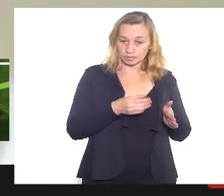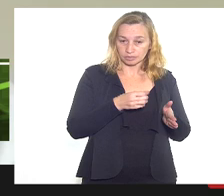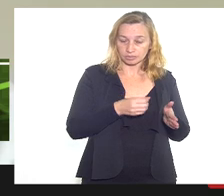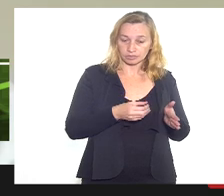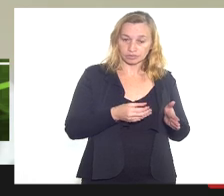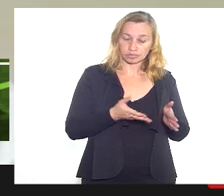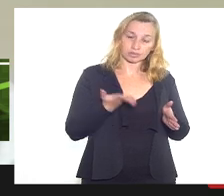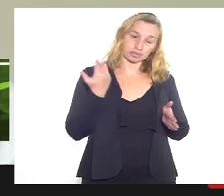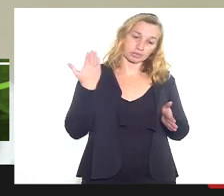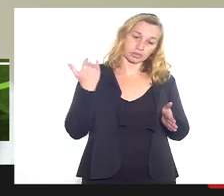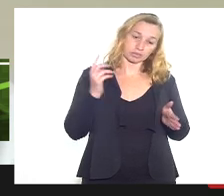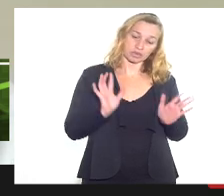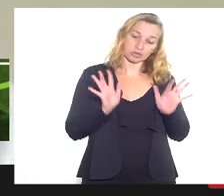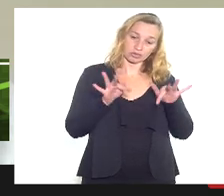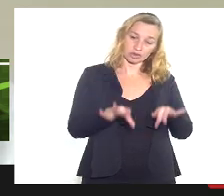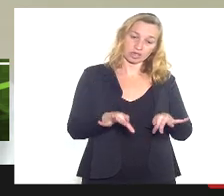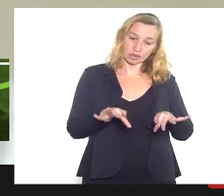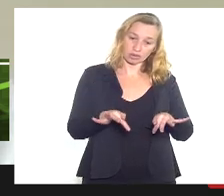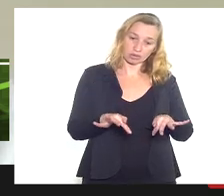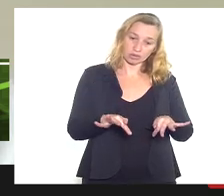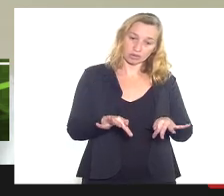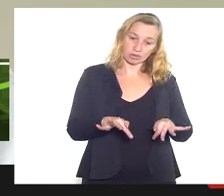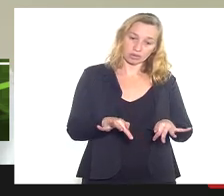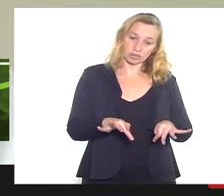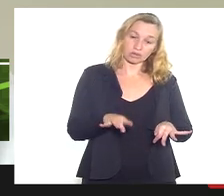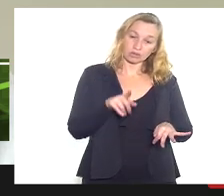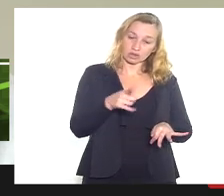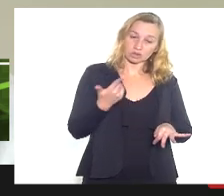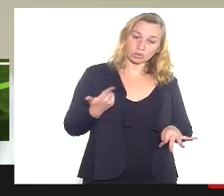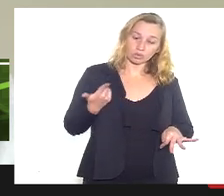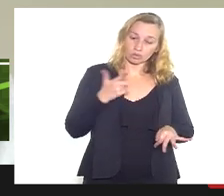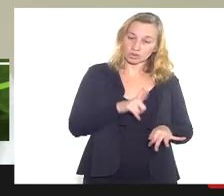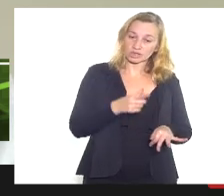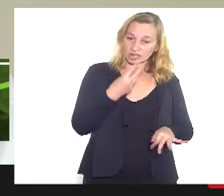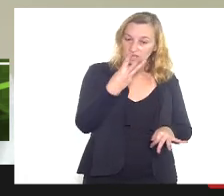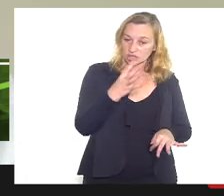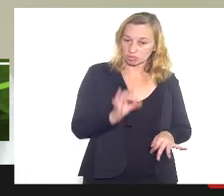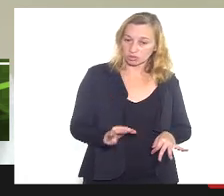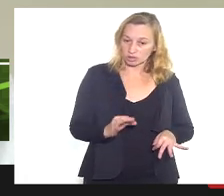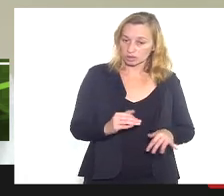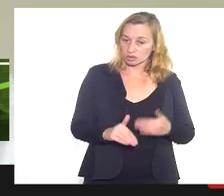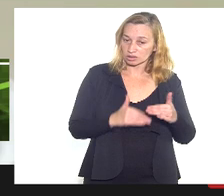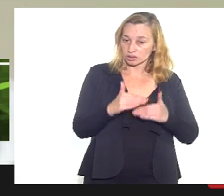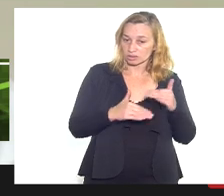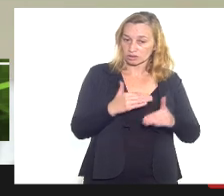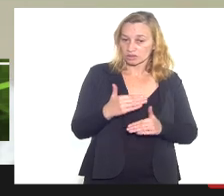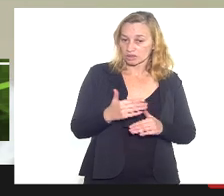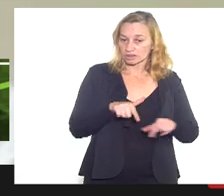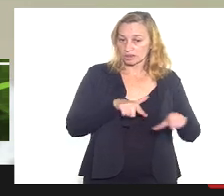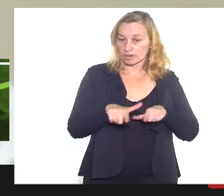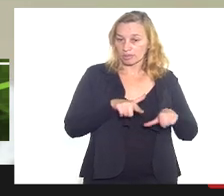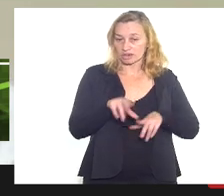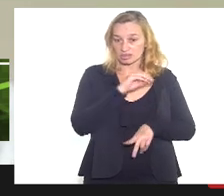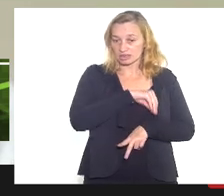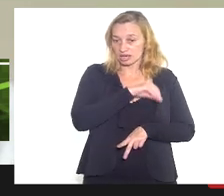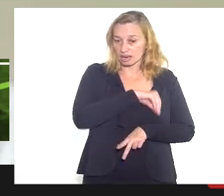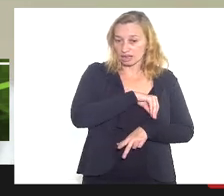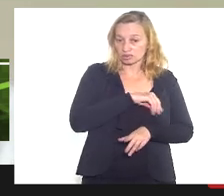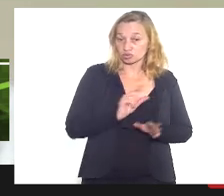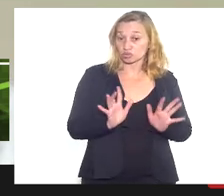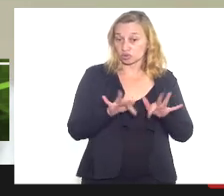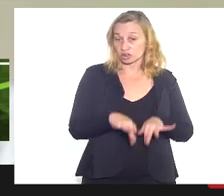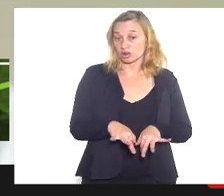final do ciclo, você consiga ter 3%, desenvolver emprego, renda, e aí, no